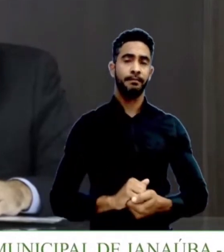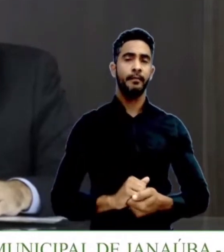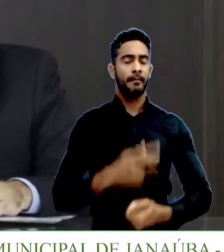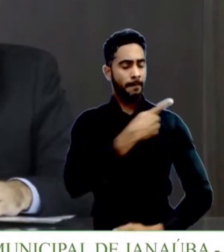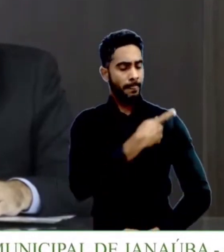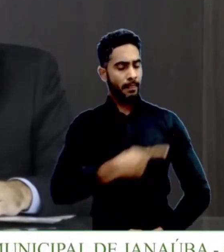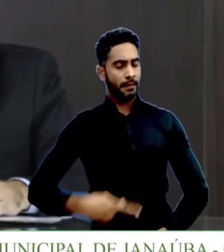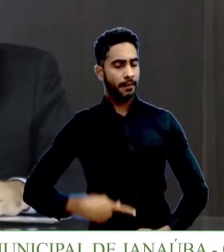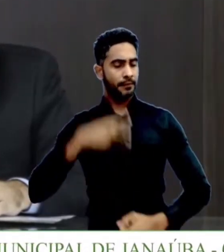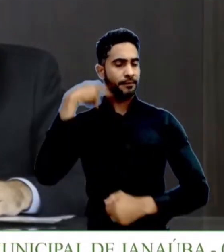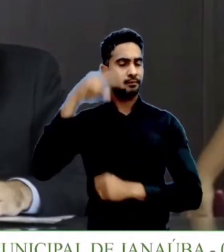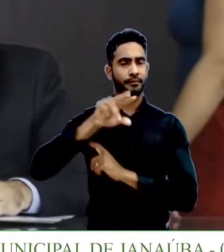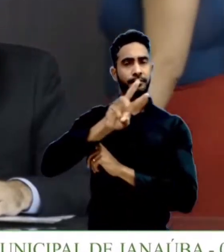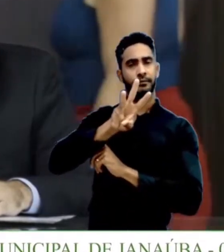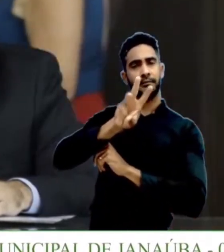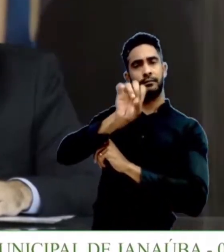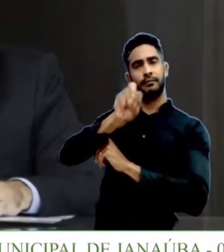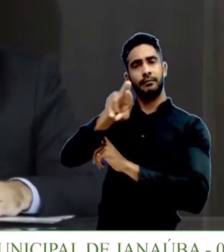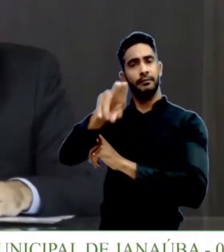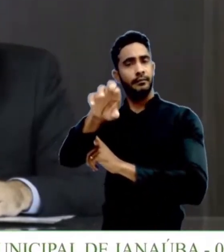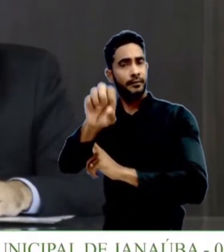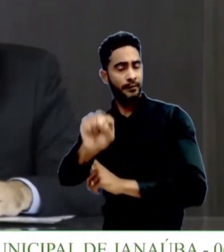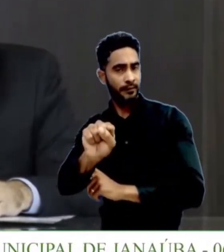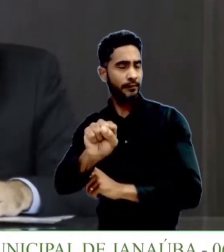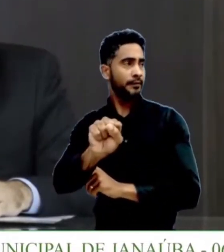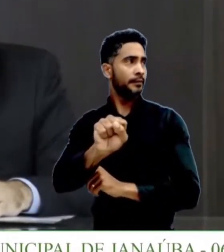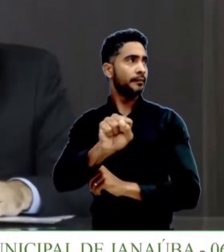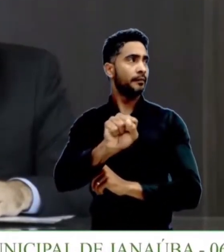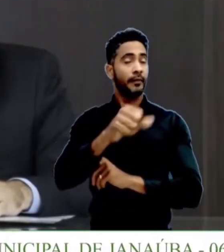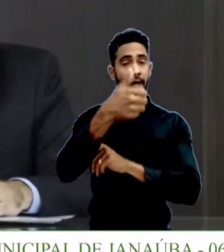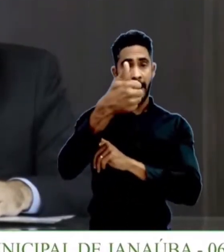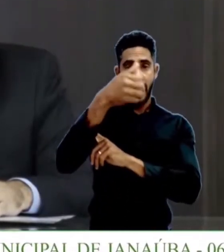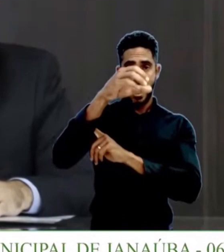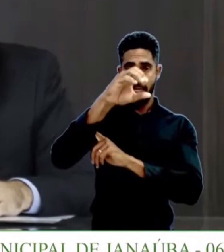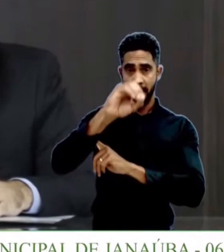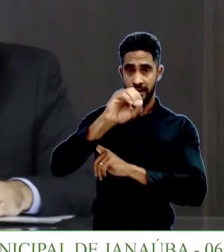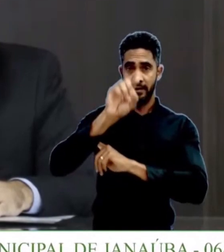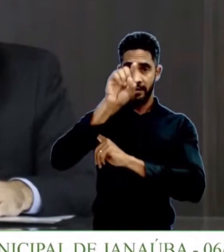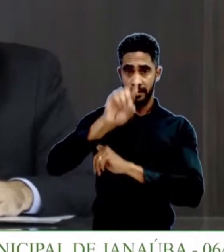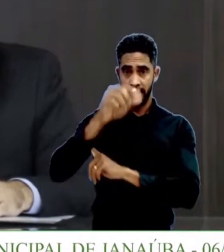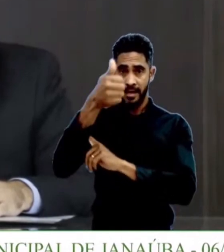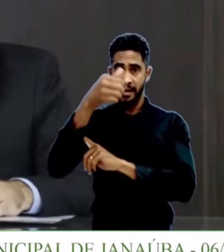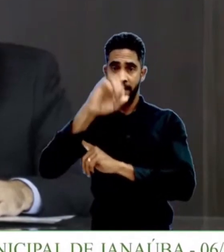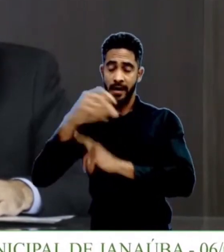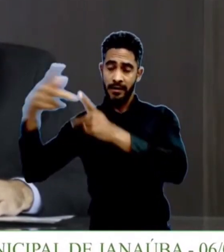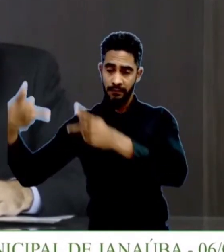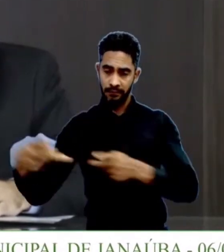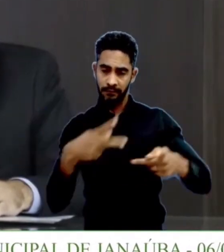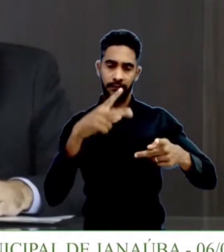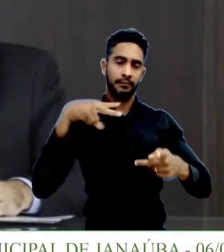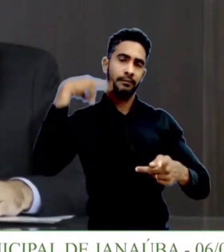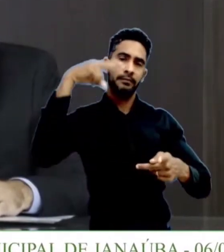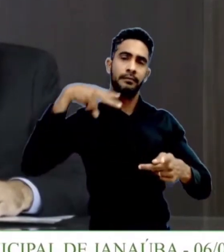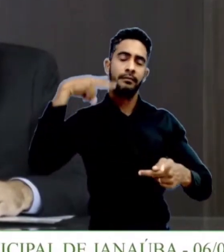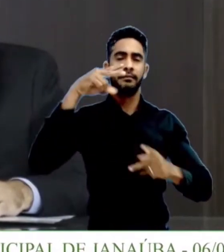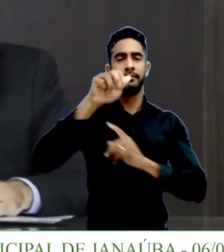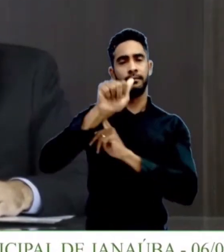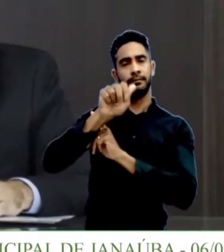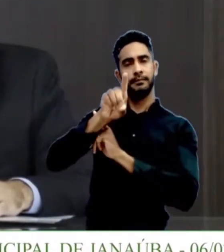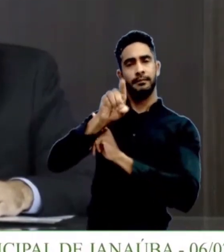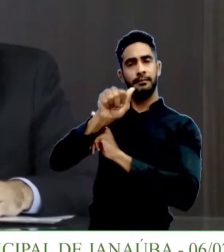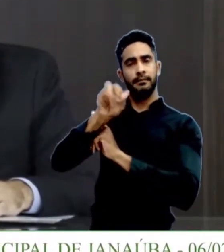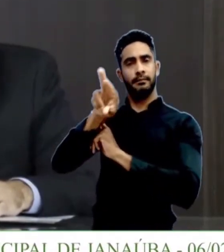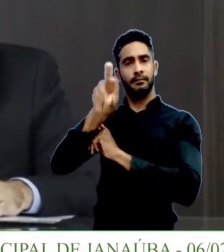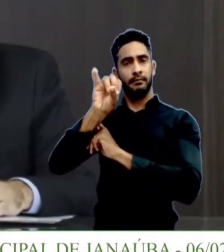Sob a presidência do vereador Willis Carlos Lopes, às 10 horas e 10 minutos, compareceram os vereadores Adauri